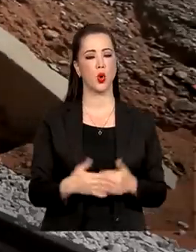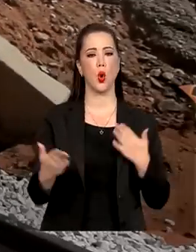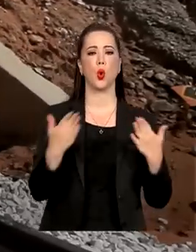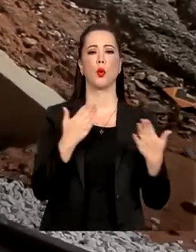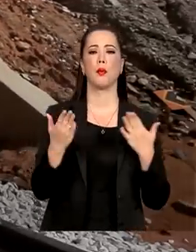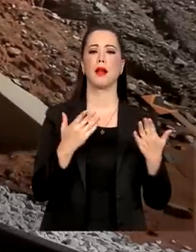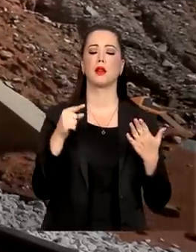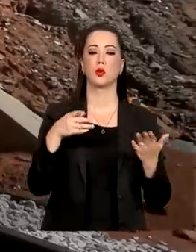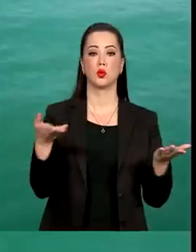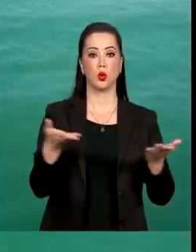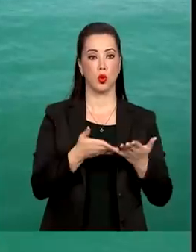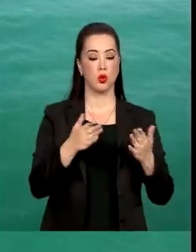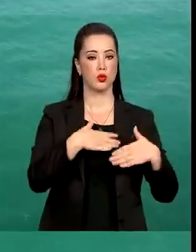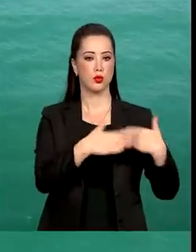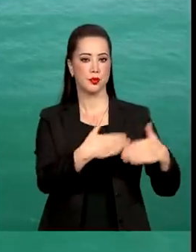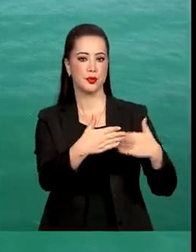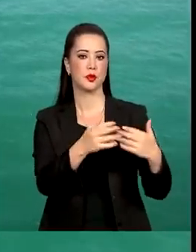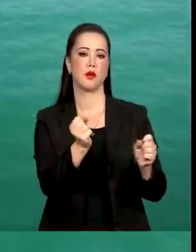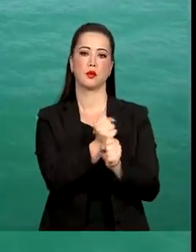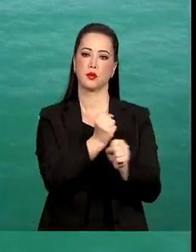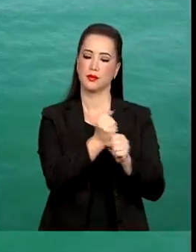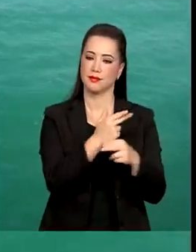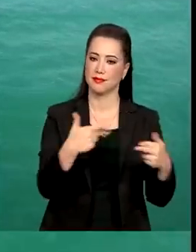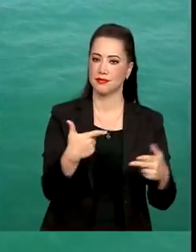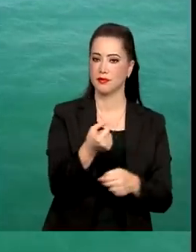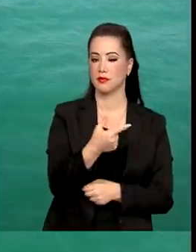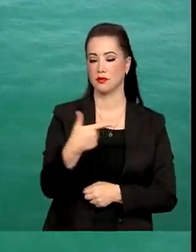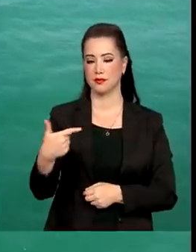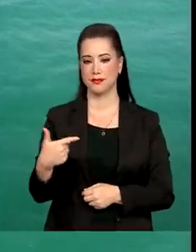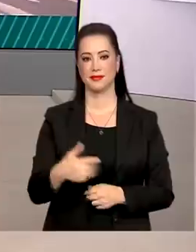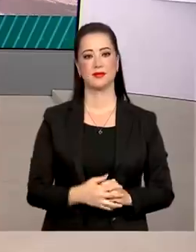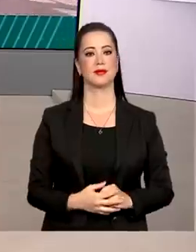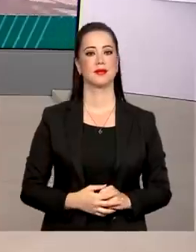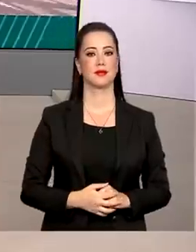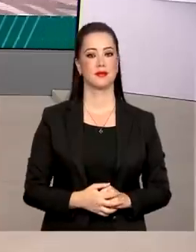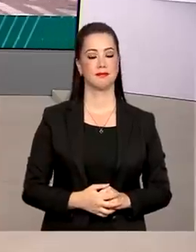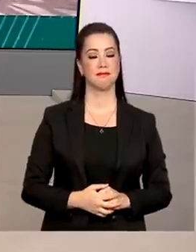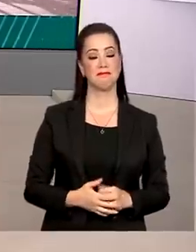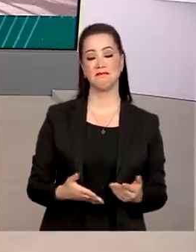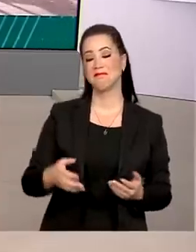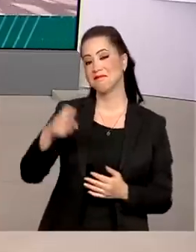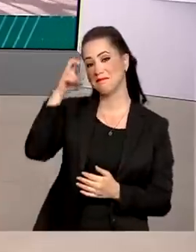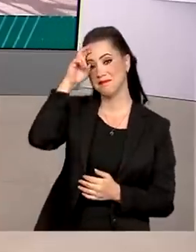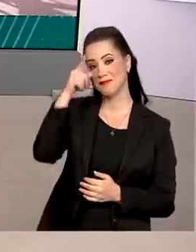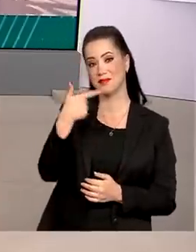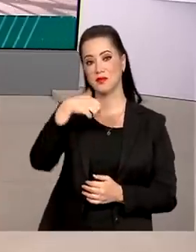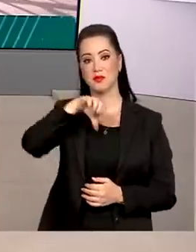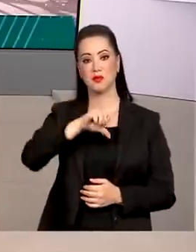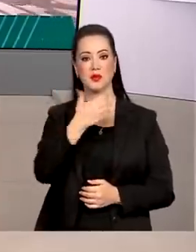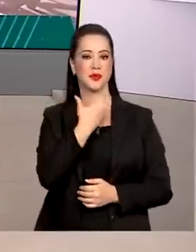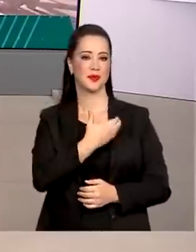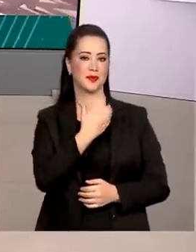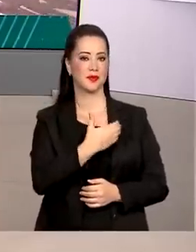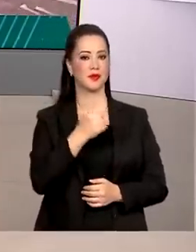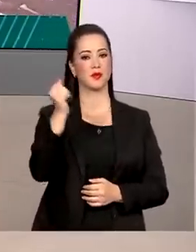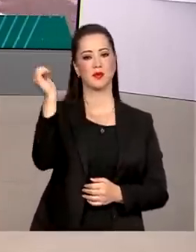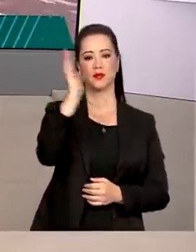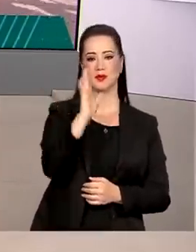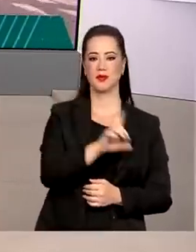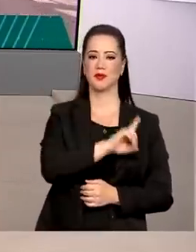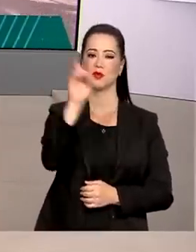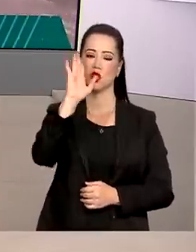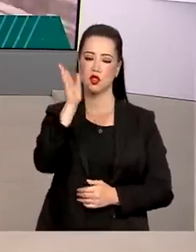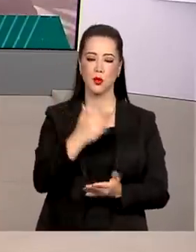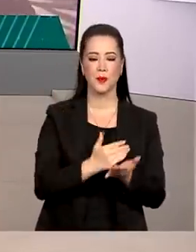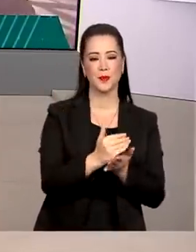hoje os avanços na área de infraestrutura em 2022 quinta-feira 29 de Dezembro o